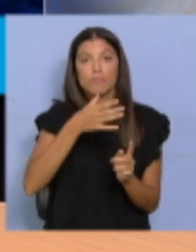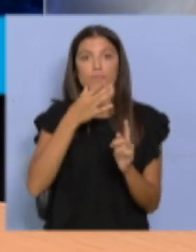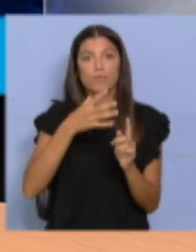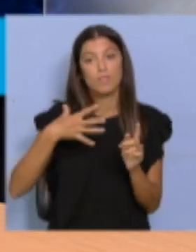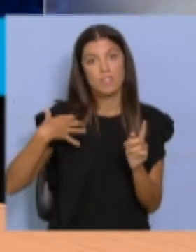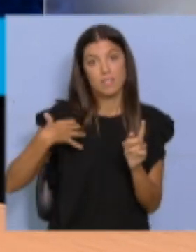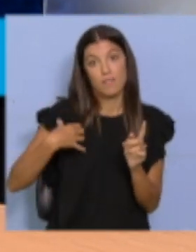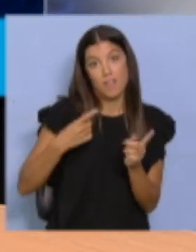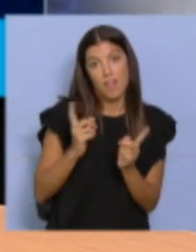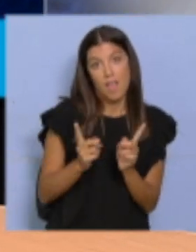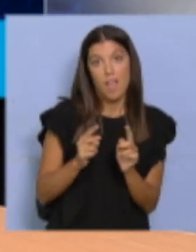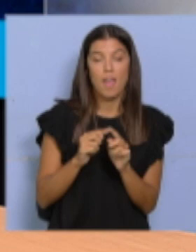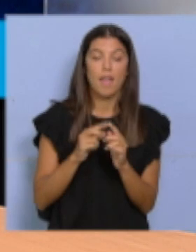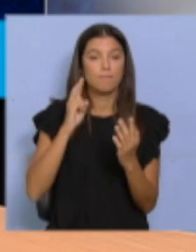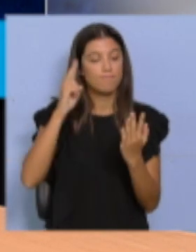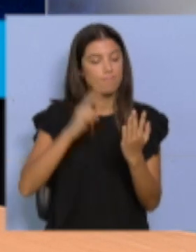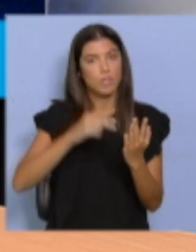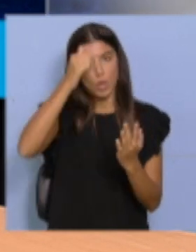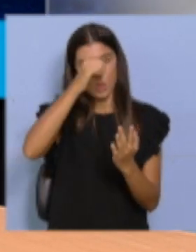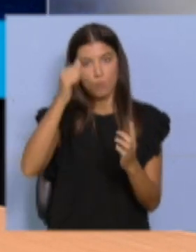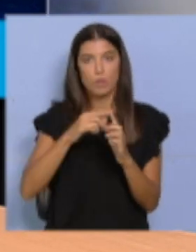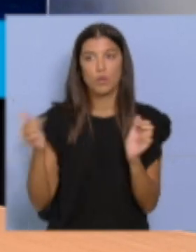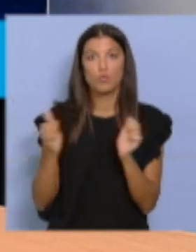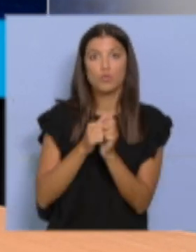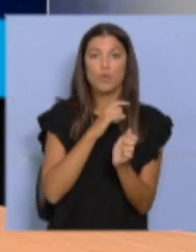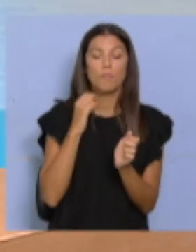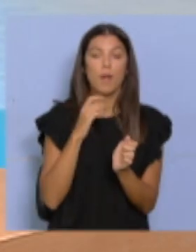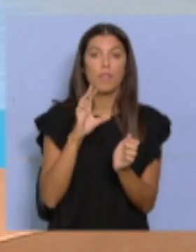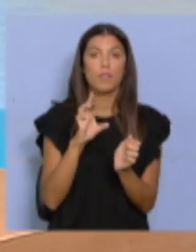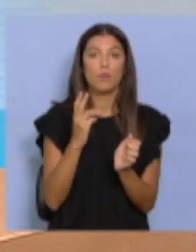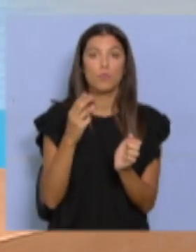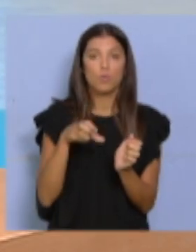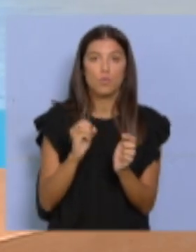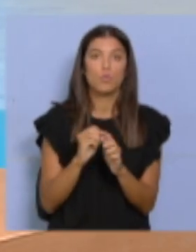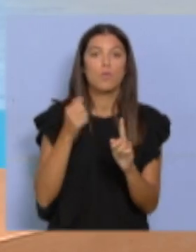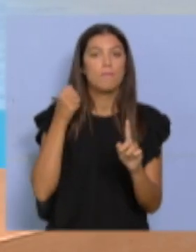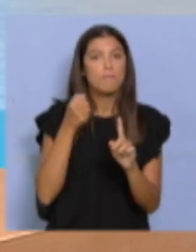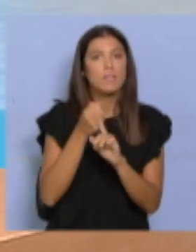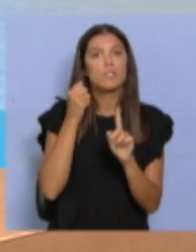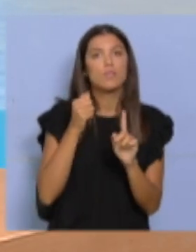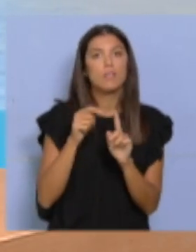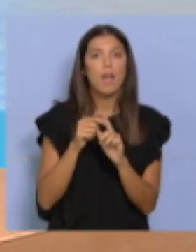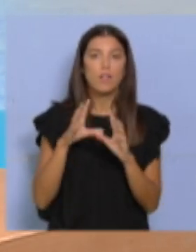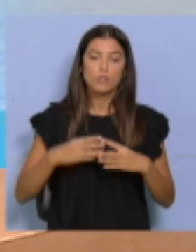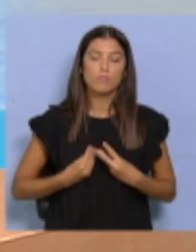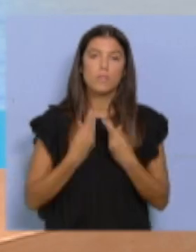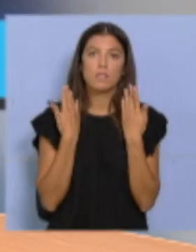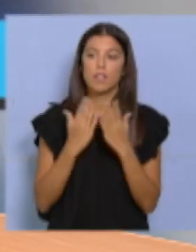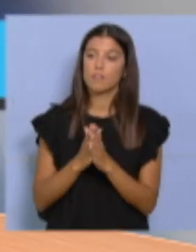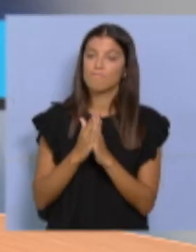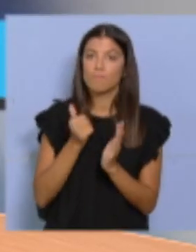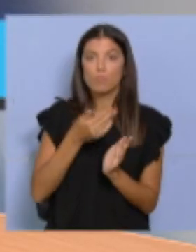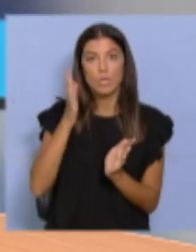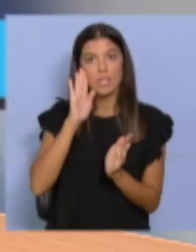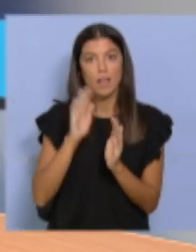sexta-feira à liturgia de domingo. Está connosco o Padre Hugo Ventura, missionário espiritano. Cumprimento. Muito boa tarde. Boa tarde. Obrigado